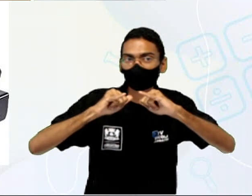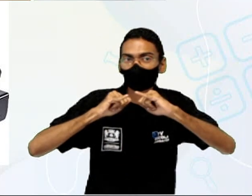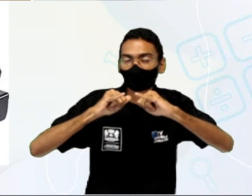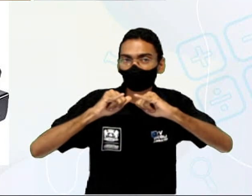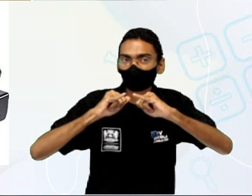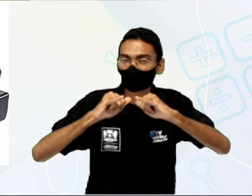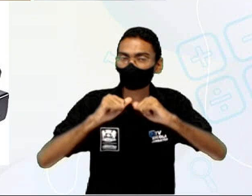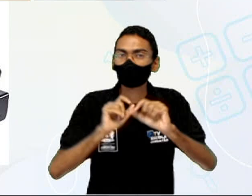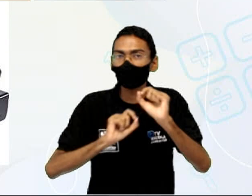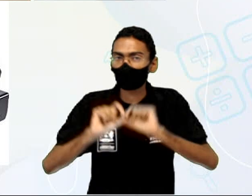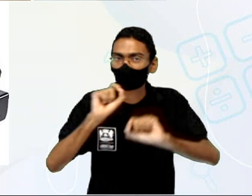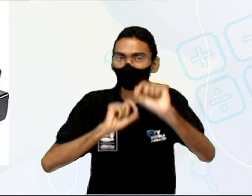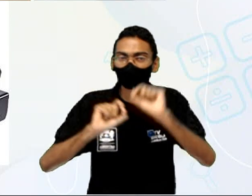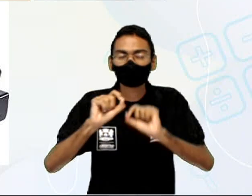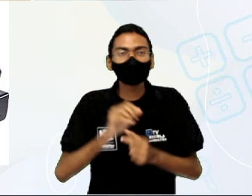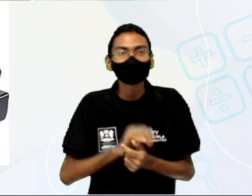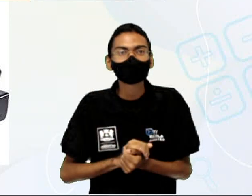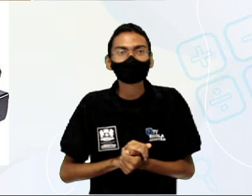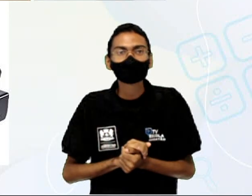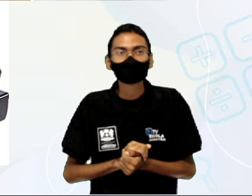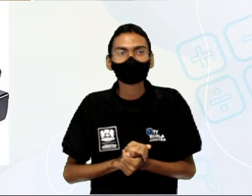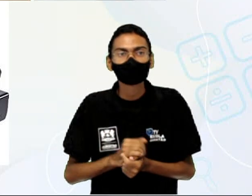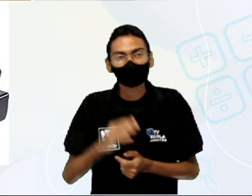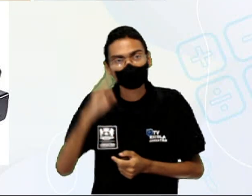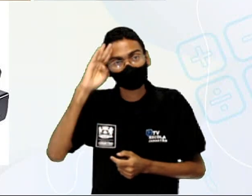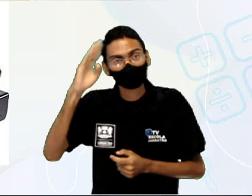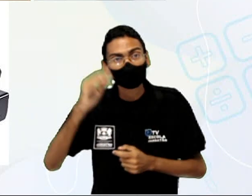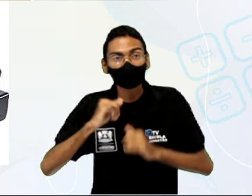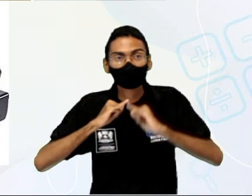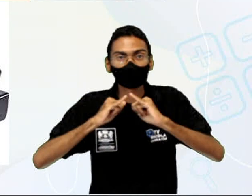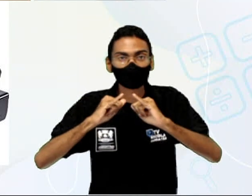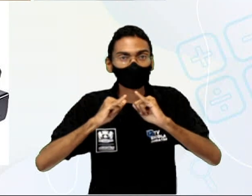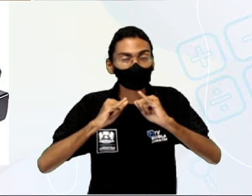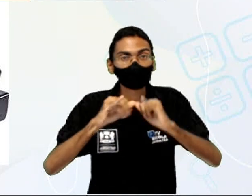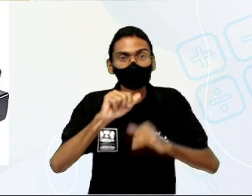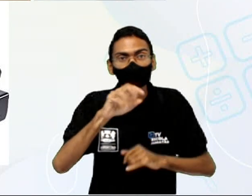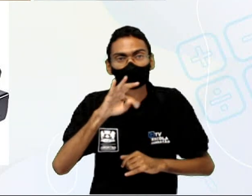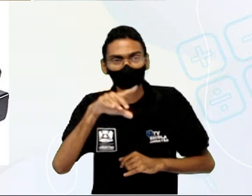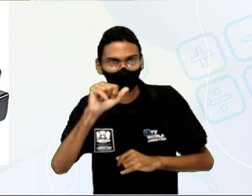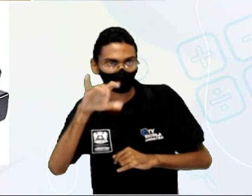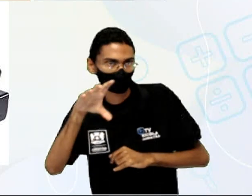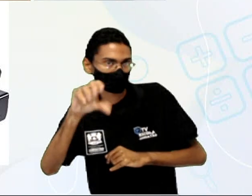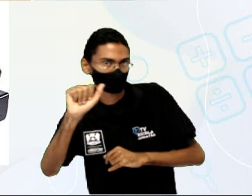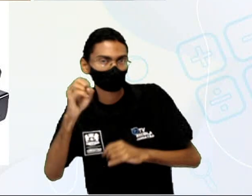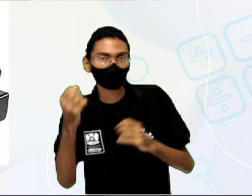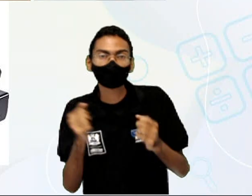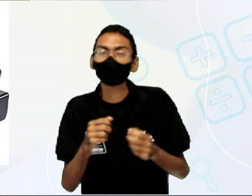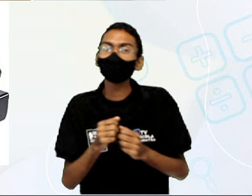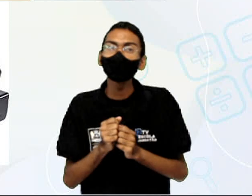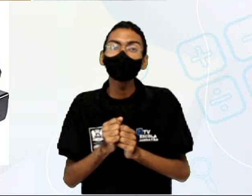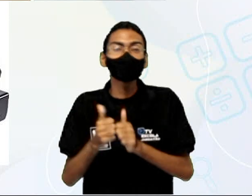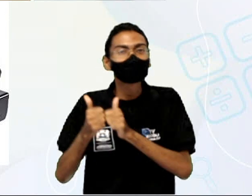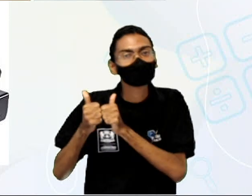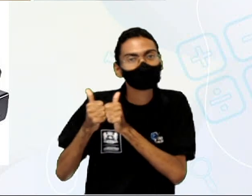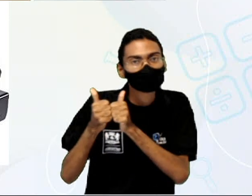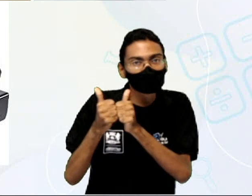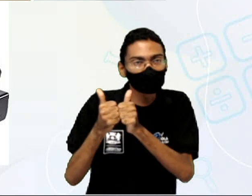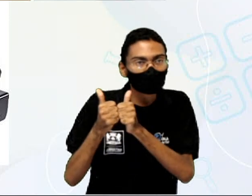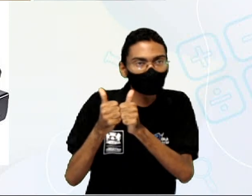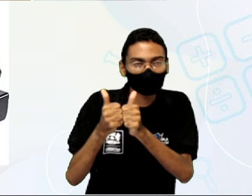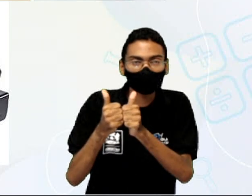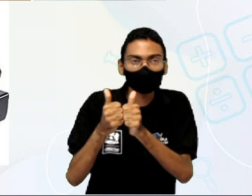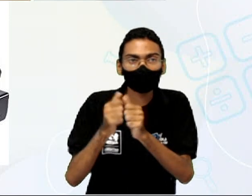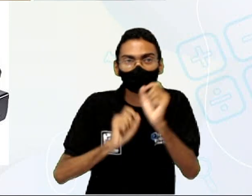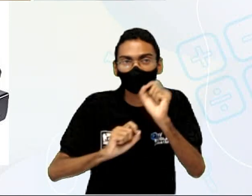Os principais objetivos da informatização e da automatização, que andam sempre juntos, nesses casos, é